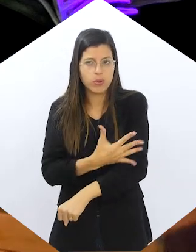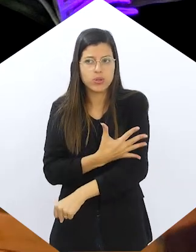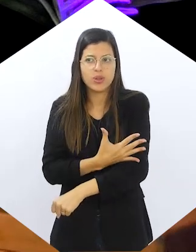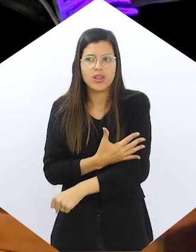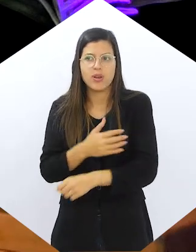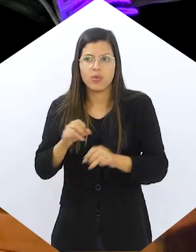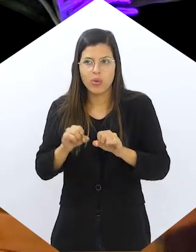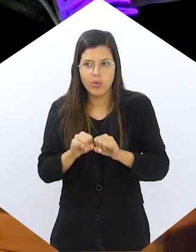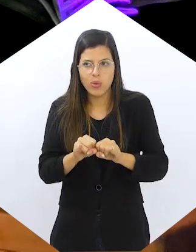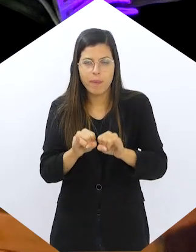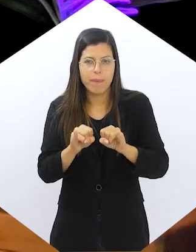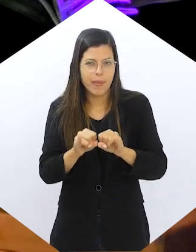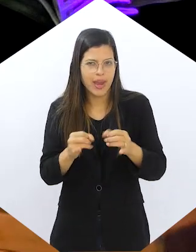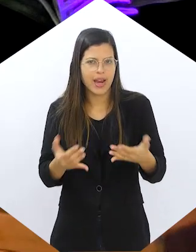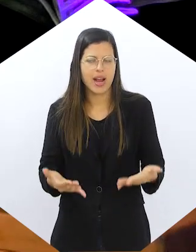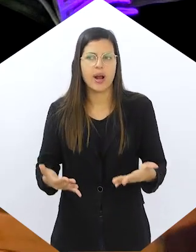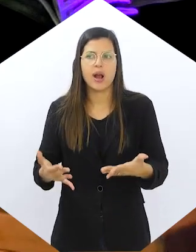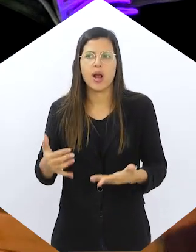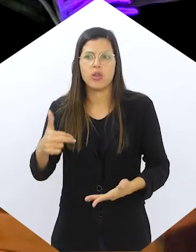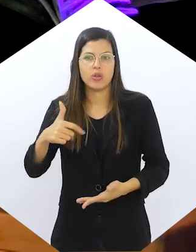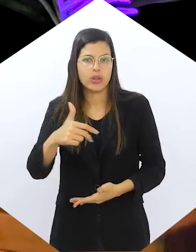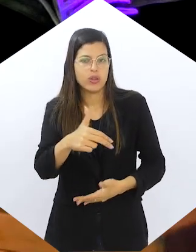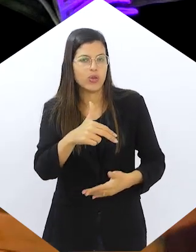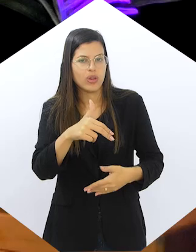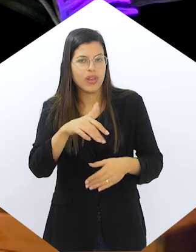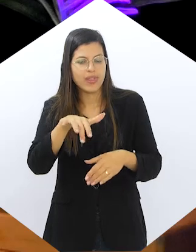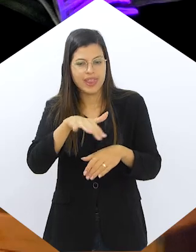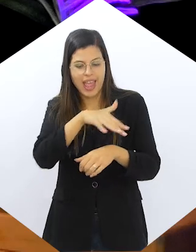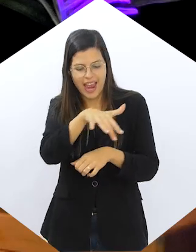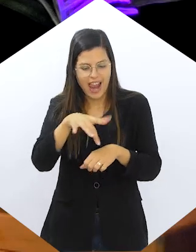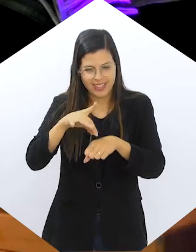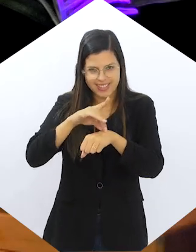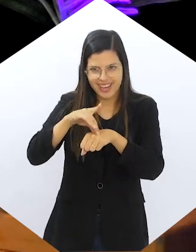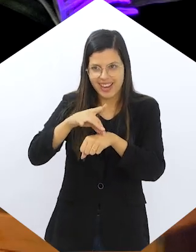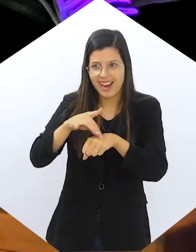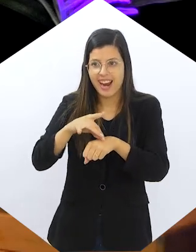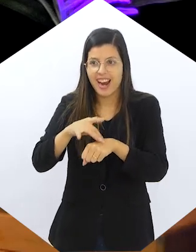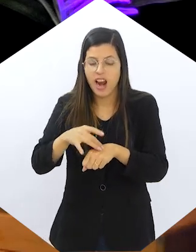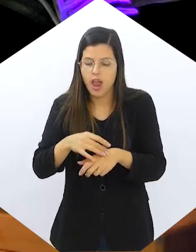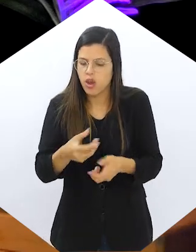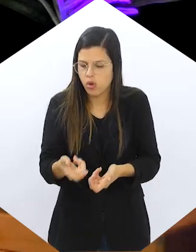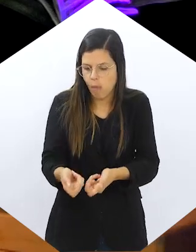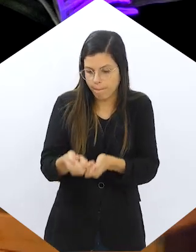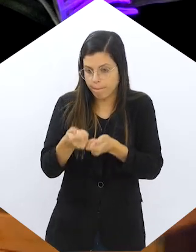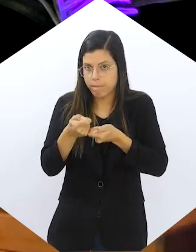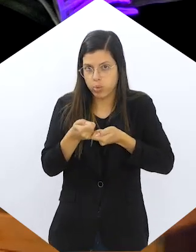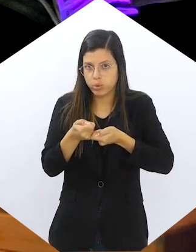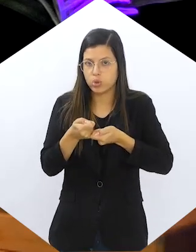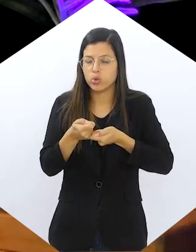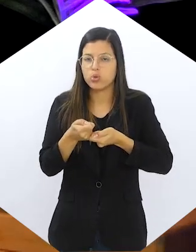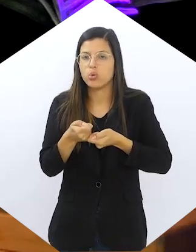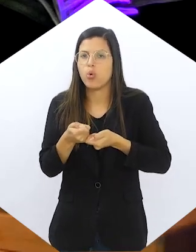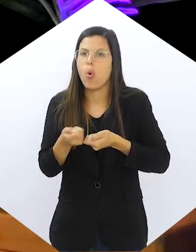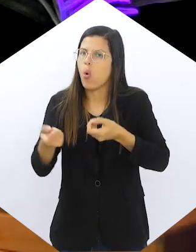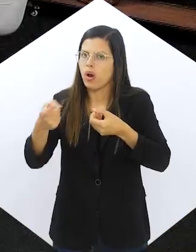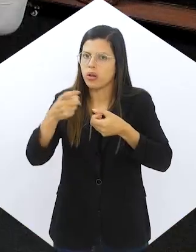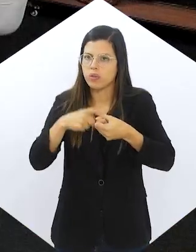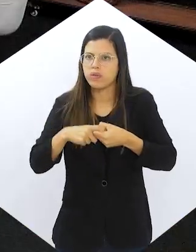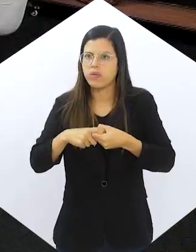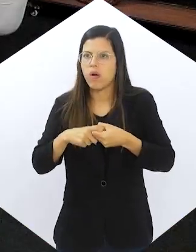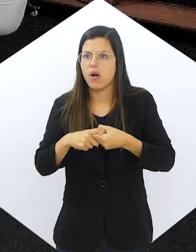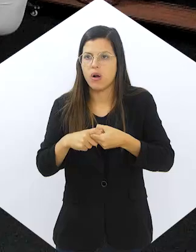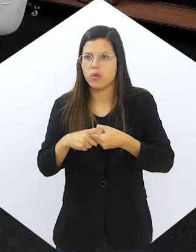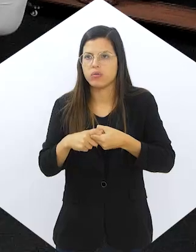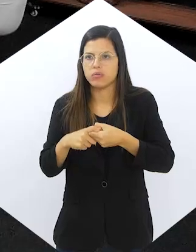costumo falar pescoçar, por a parte, estou passando nas carnes, para onde está as carnes, eu dou uma puxadinha nele, ele volta